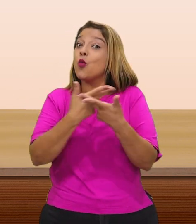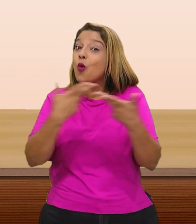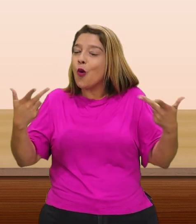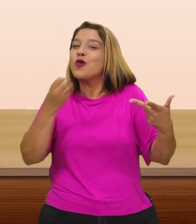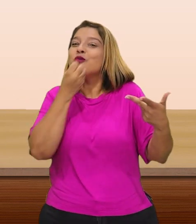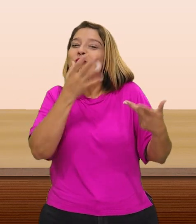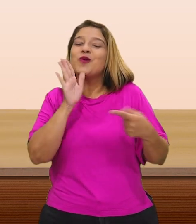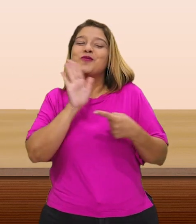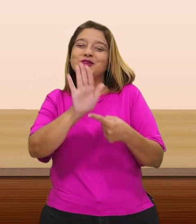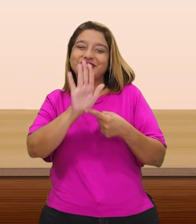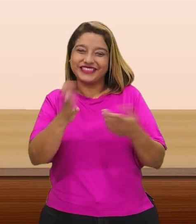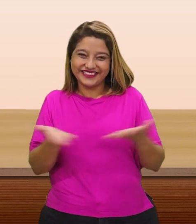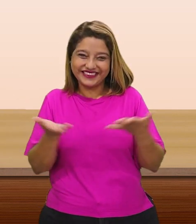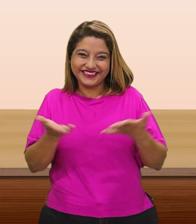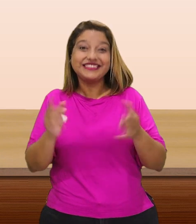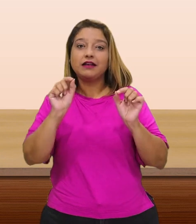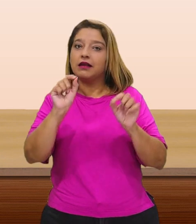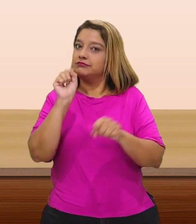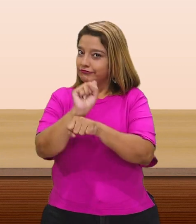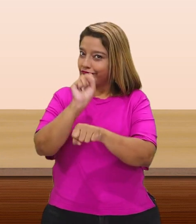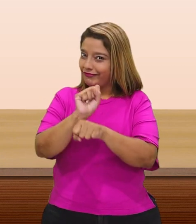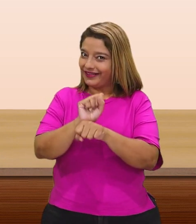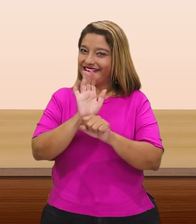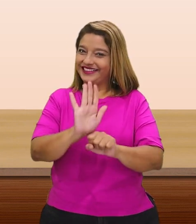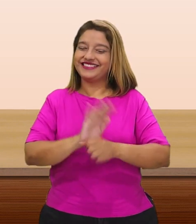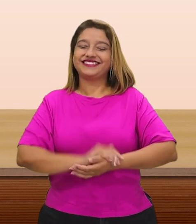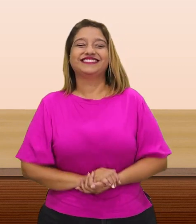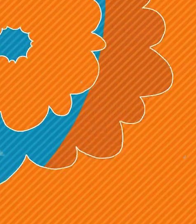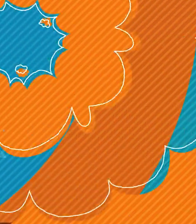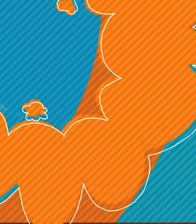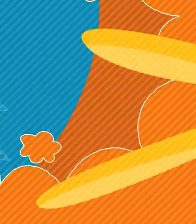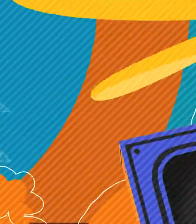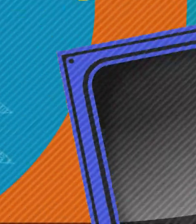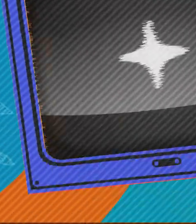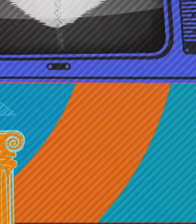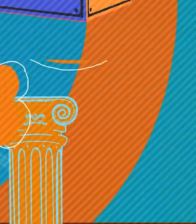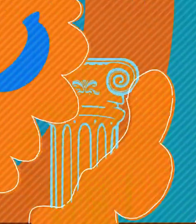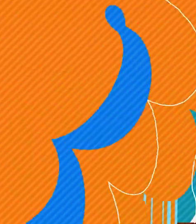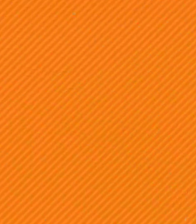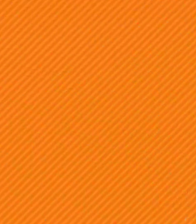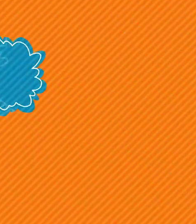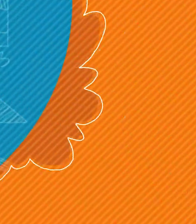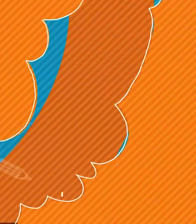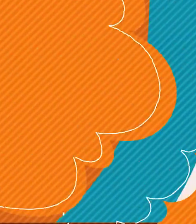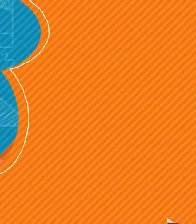porque ainda tem muita coisa bacana no Revista de hoje. Não saiam daí.